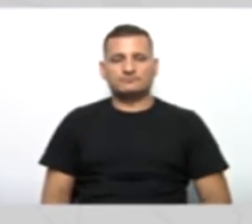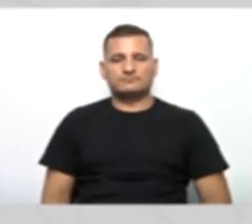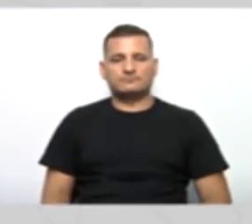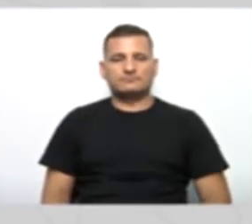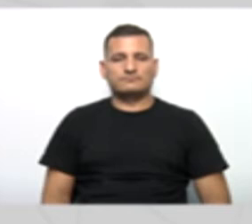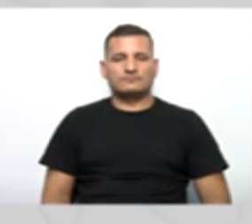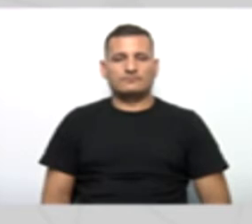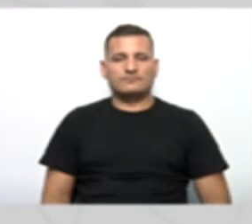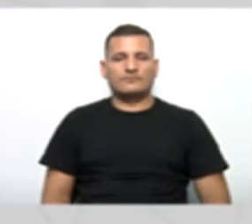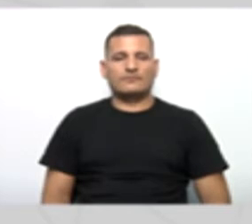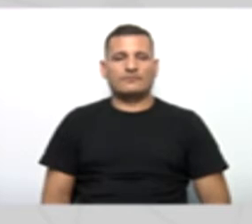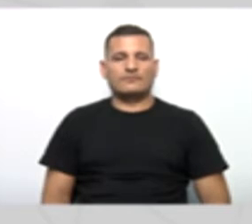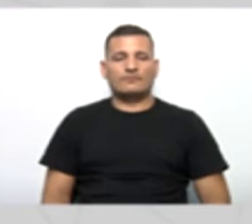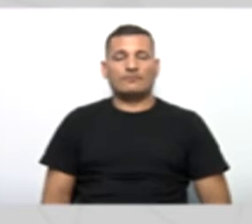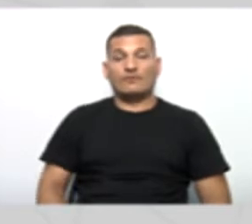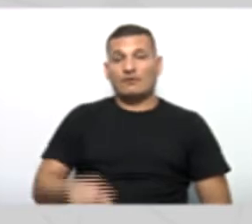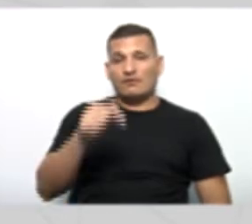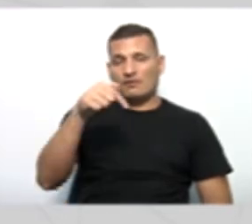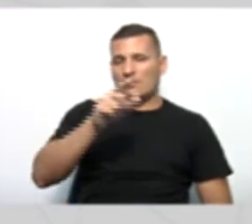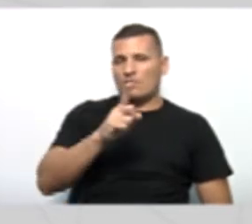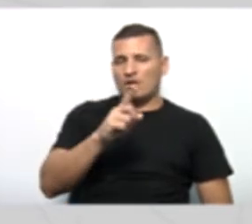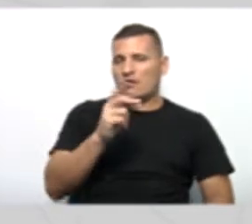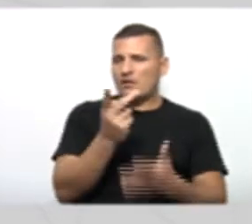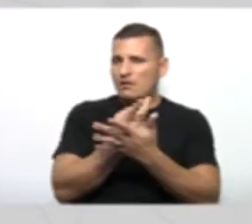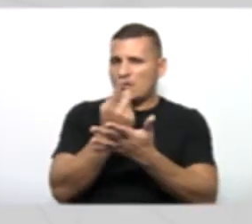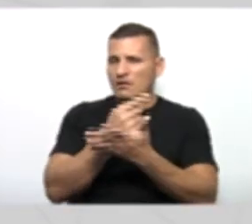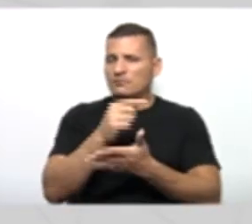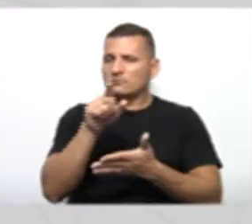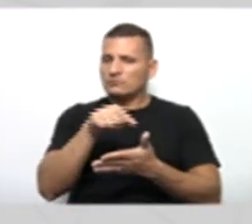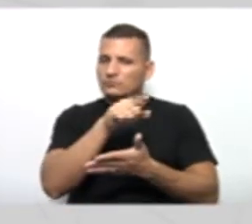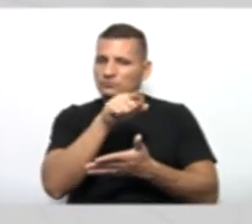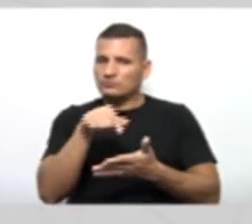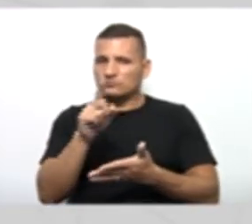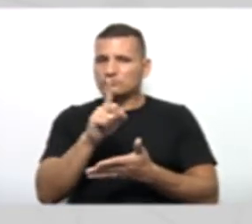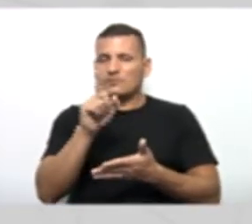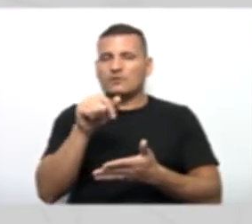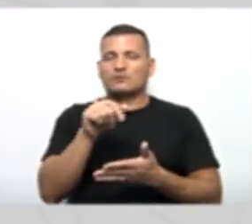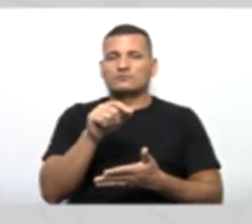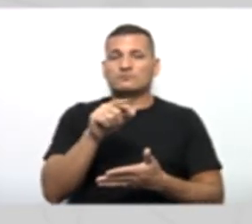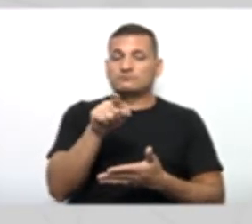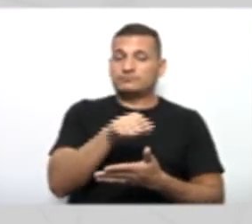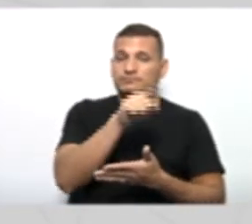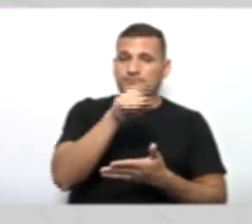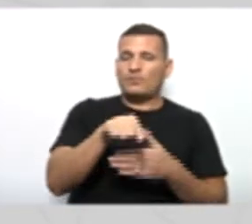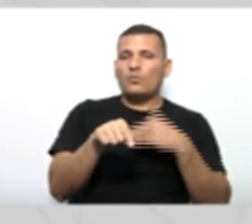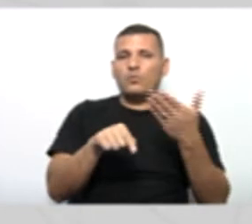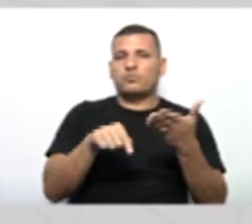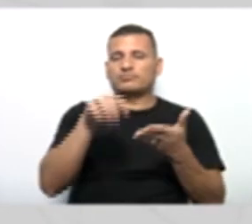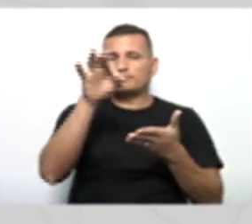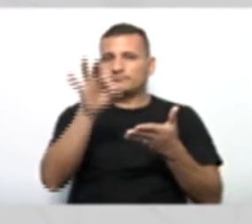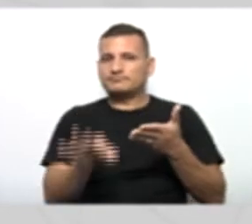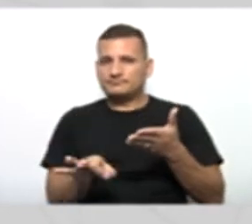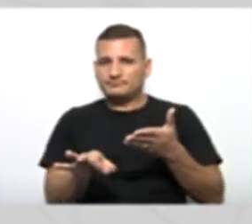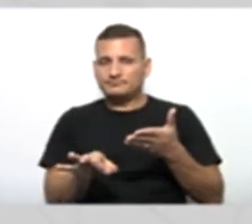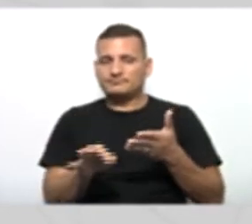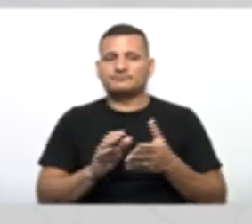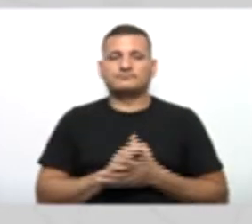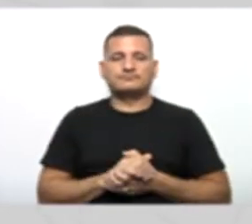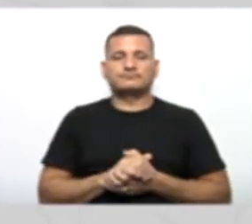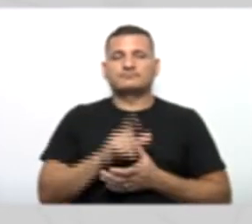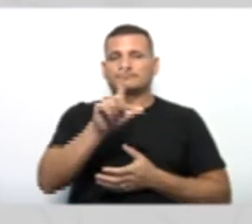incorreta mas não foi isso que nós pedimos pedimos para que vocês assinalasse a questão